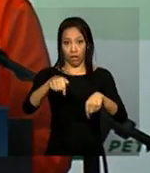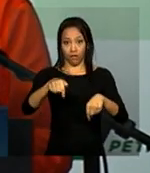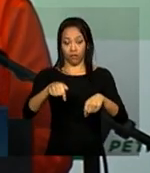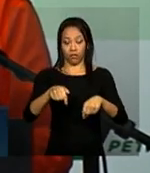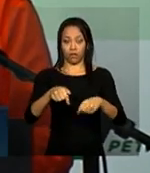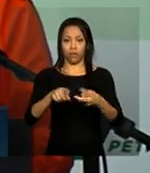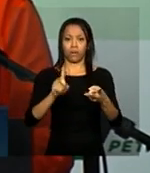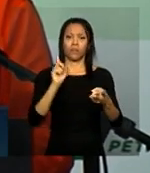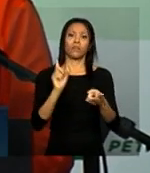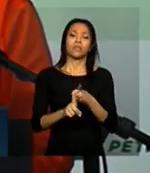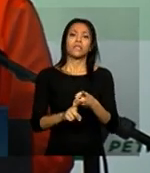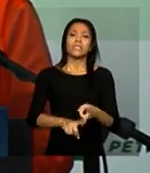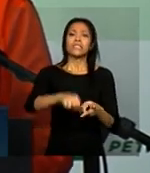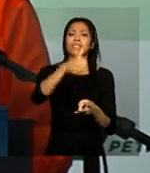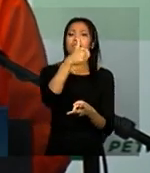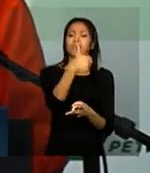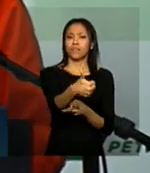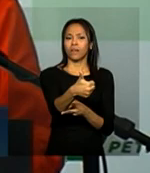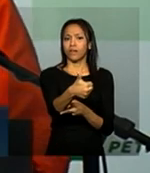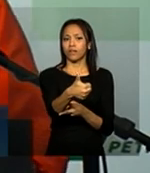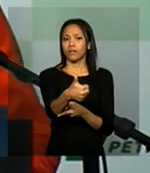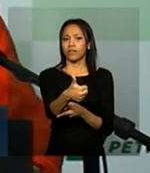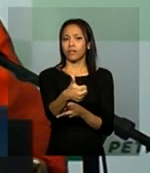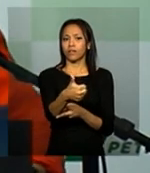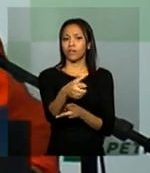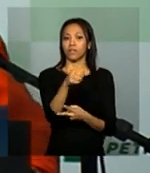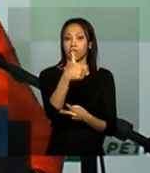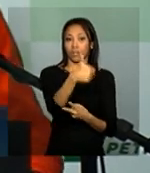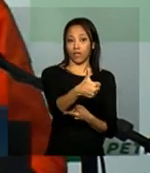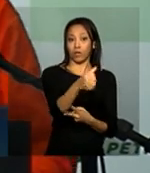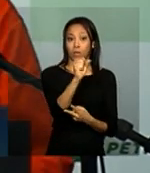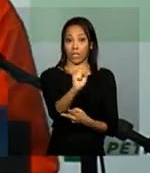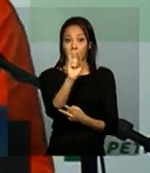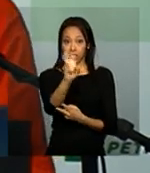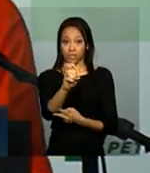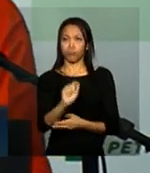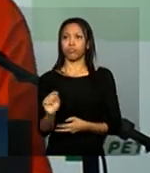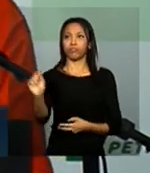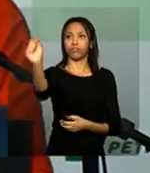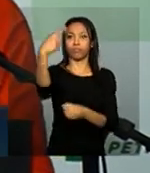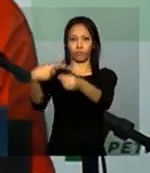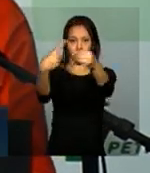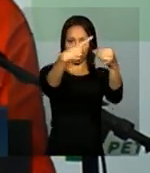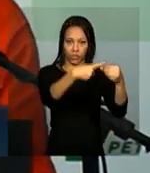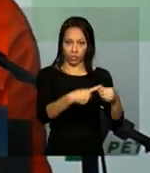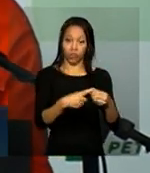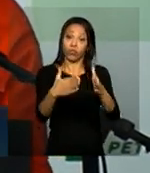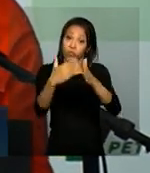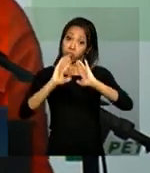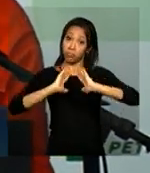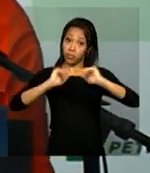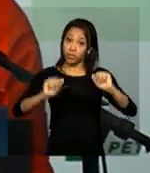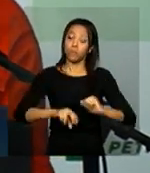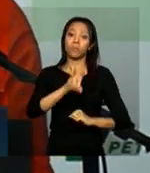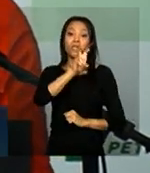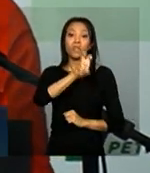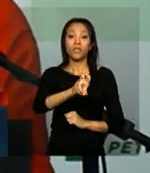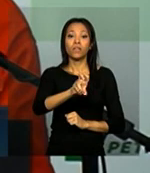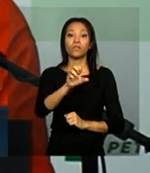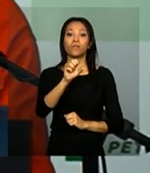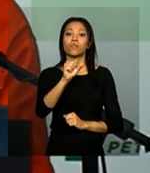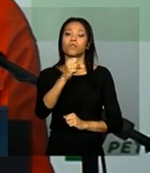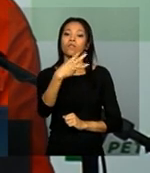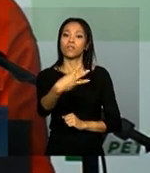por 134 dos 185 municípios. Foram pedidos, então, 532